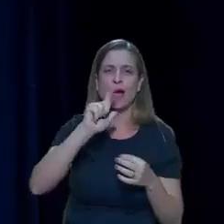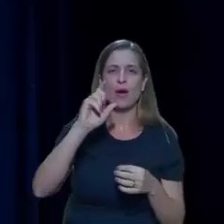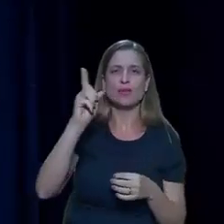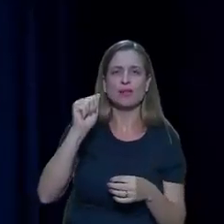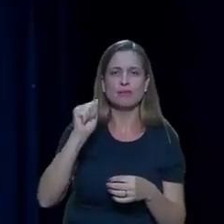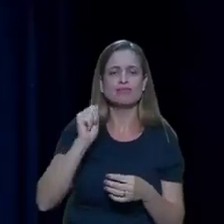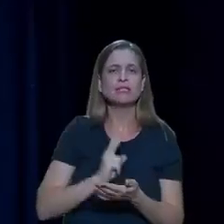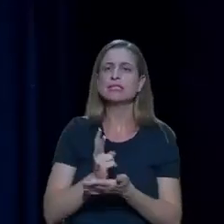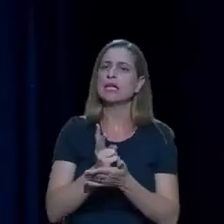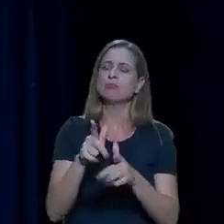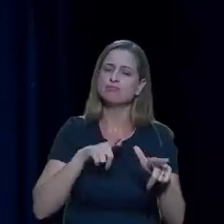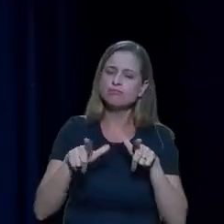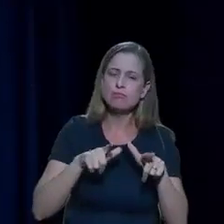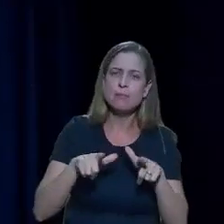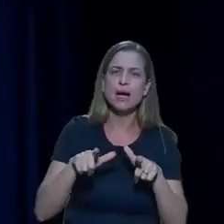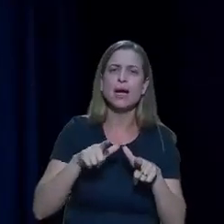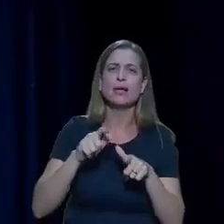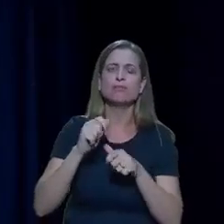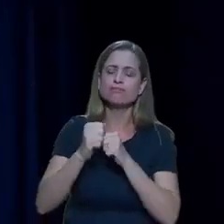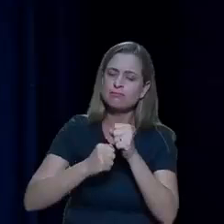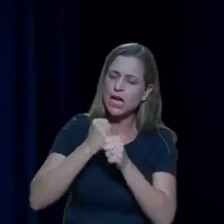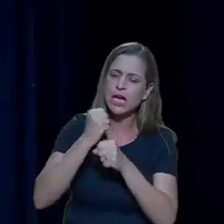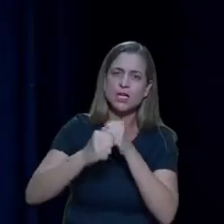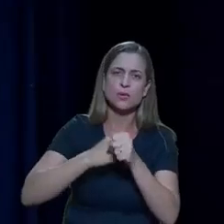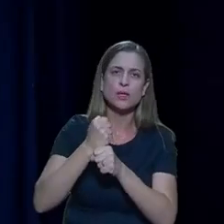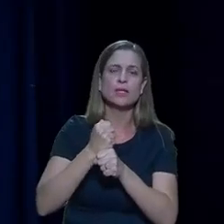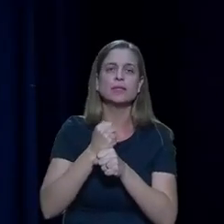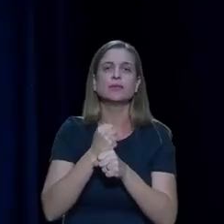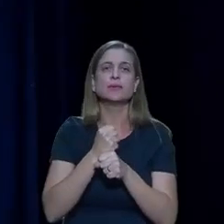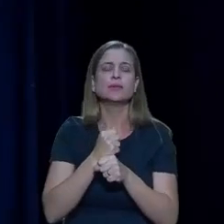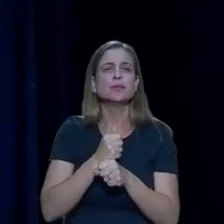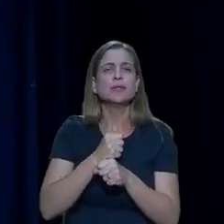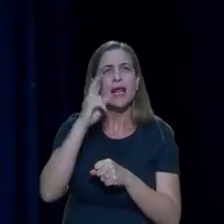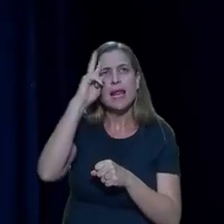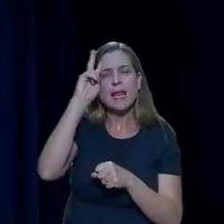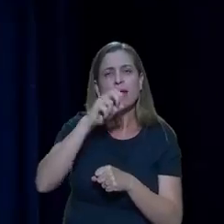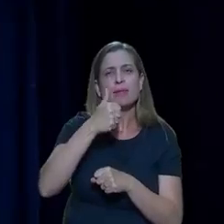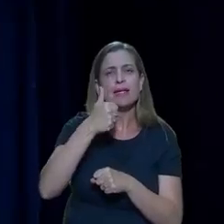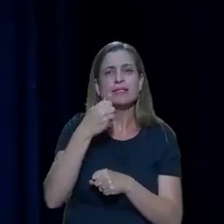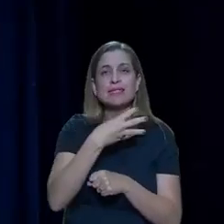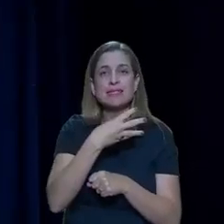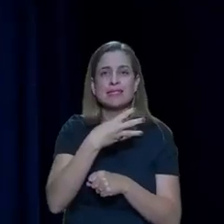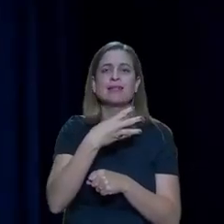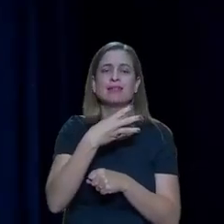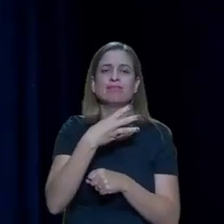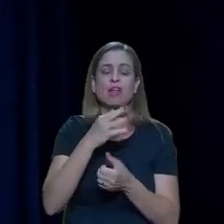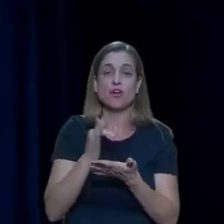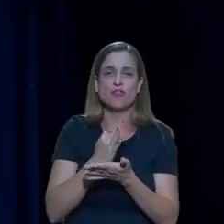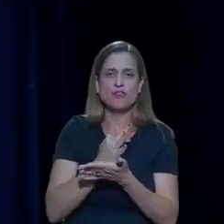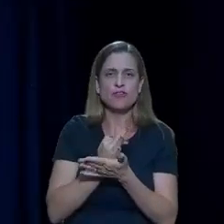todo um trabalho, né, de anos. E quando a gente fala na 13ª edição, a gente vê,